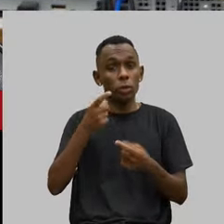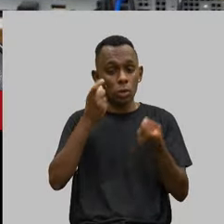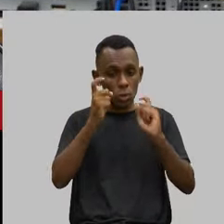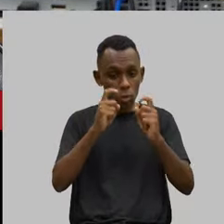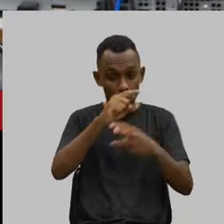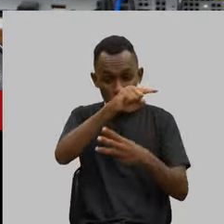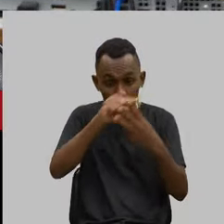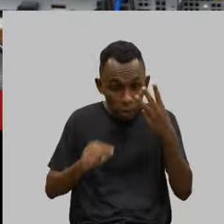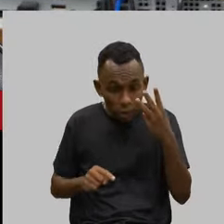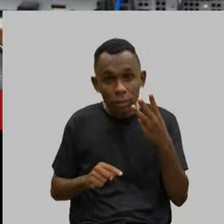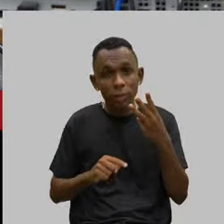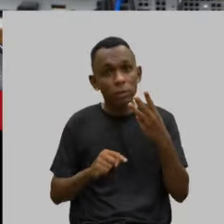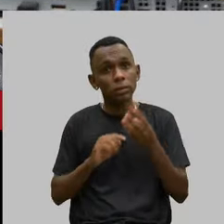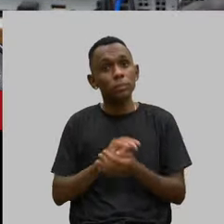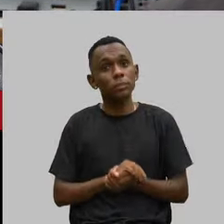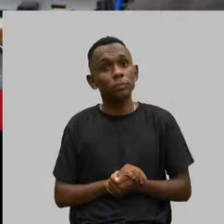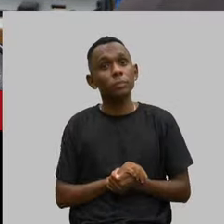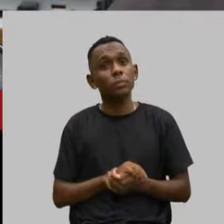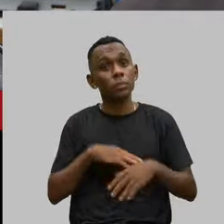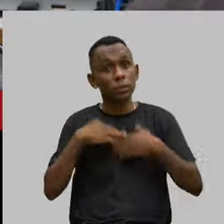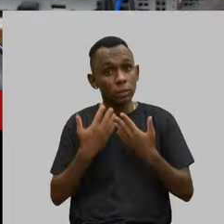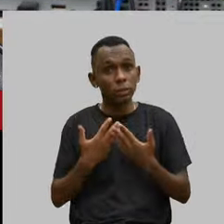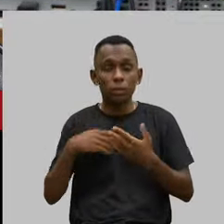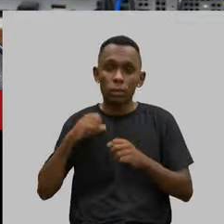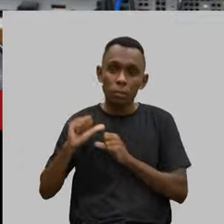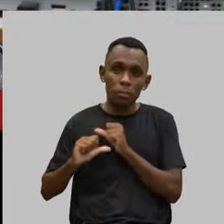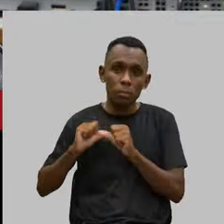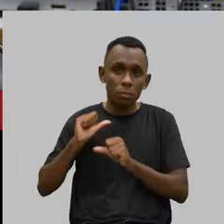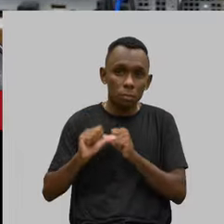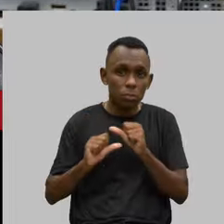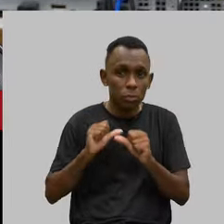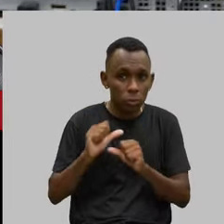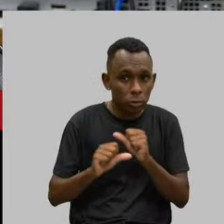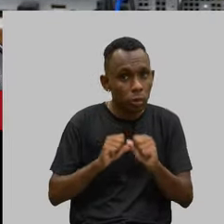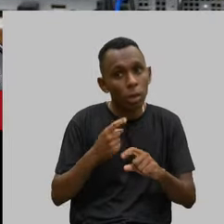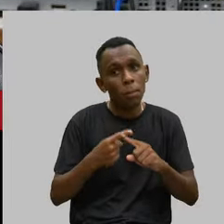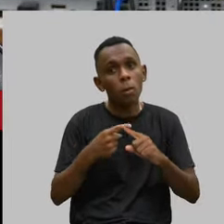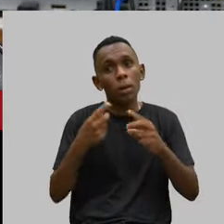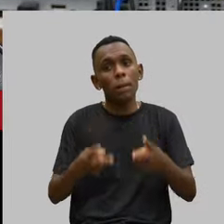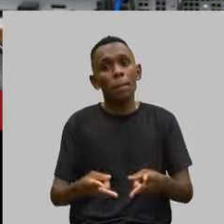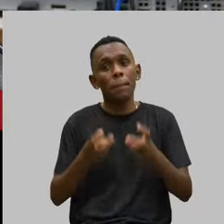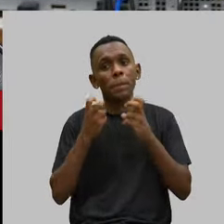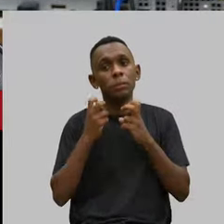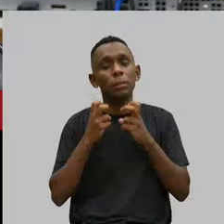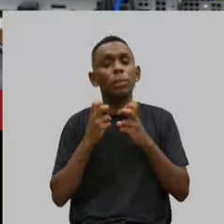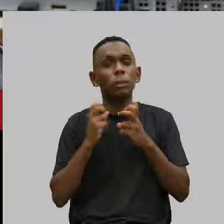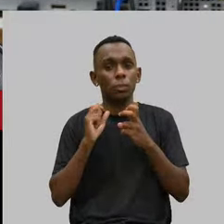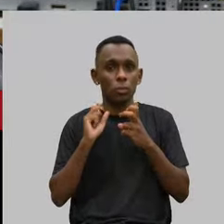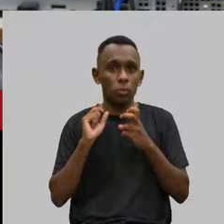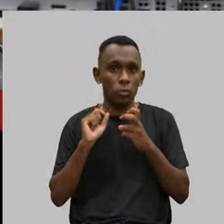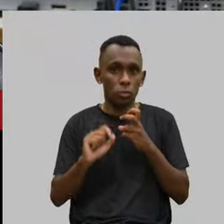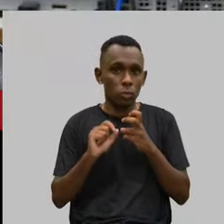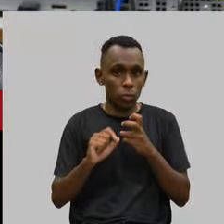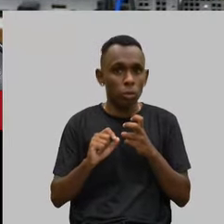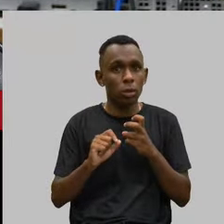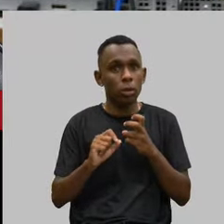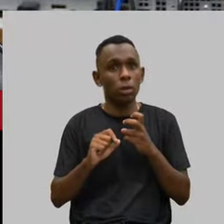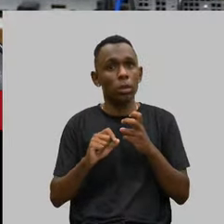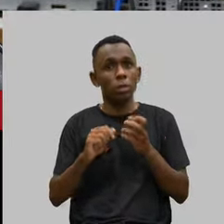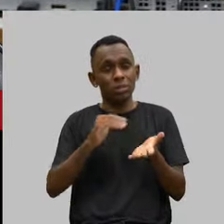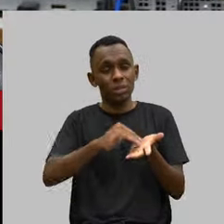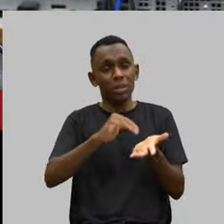ano e esse formato foi modificado ao longo do tempo porque se percebeu que além de cansar os